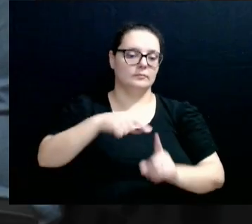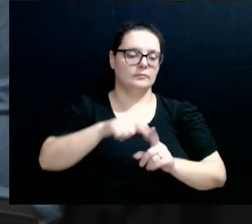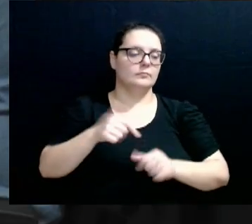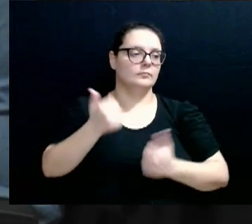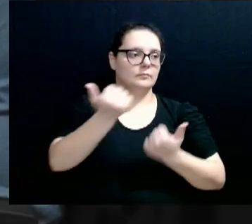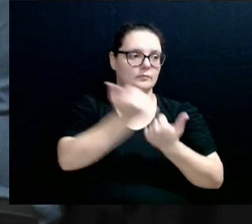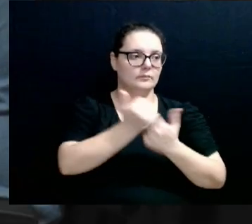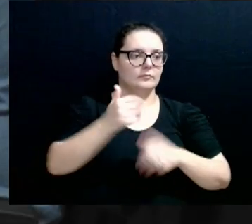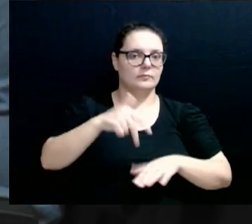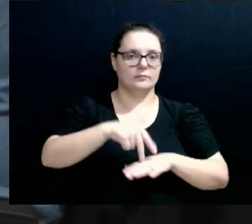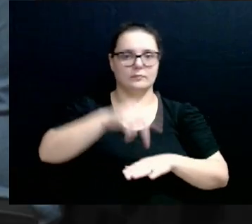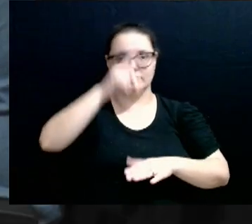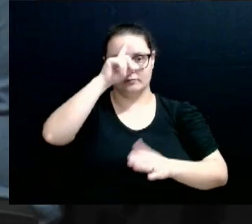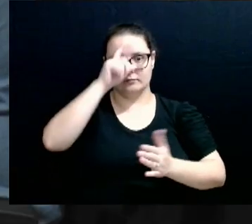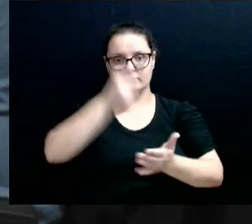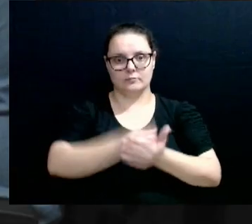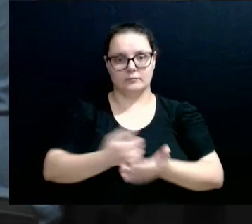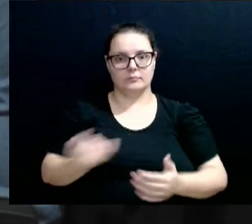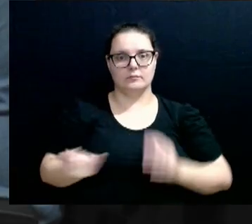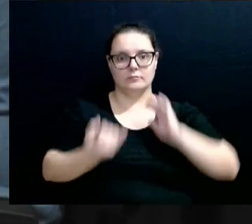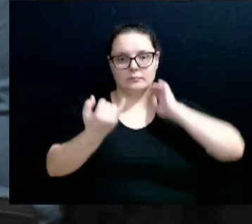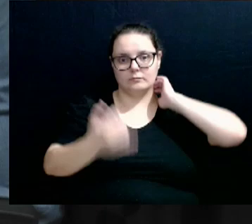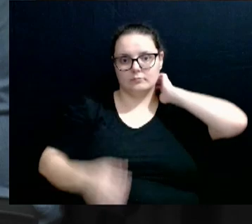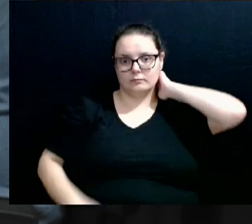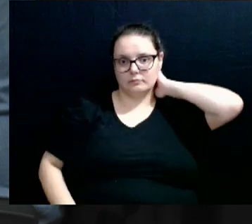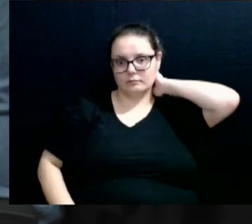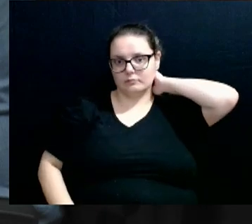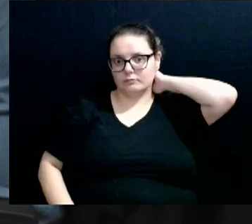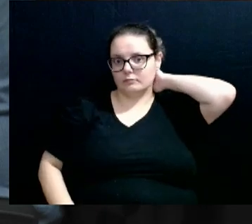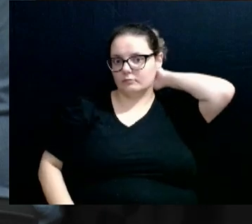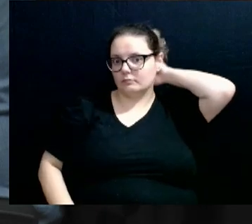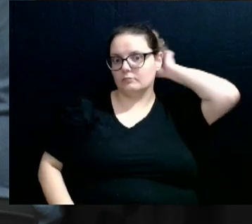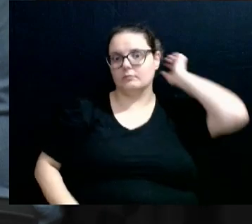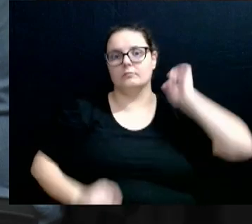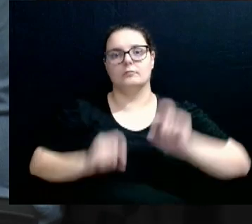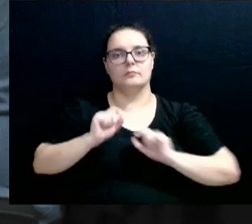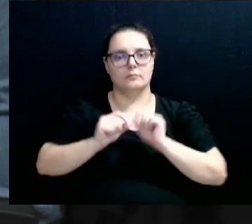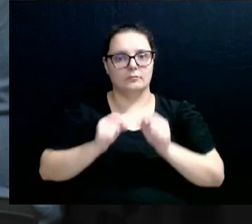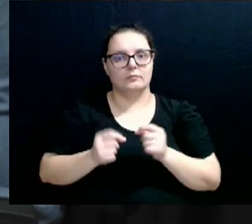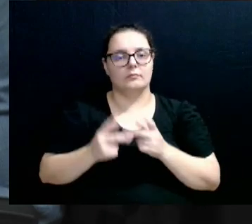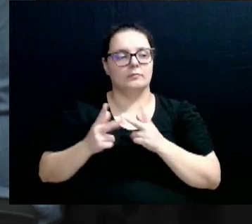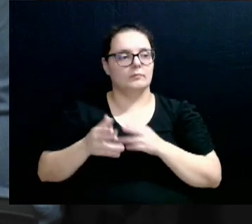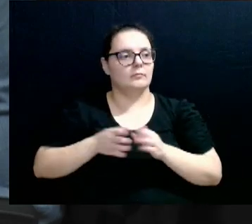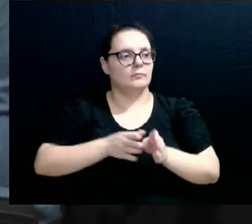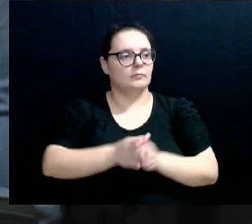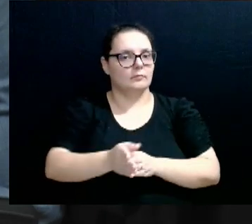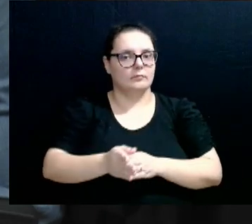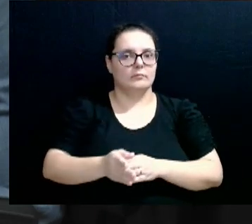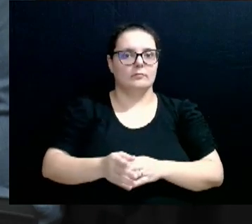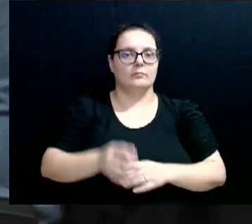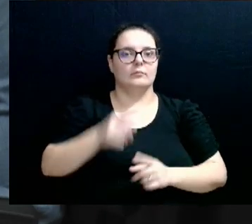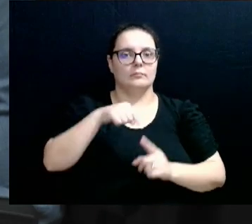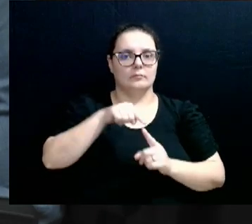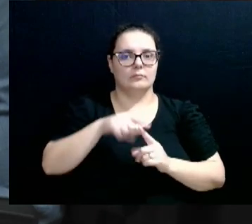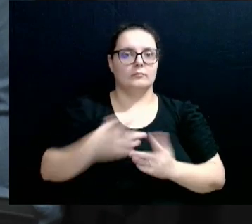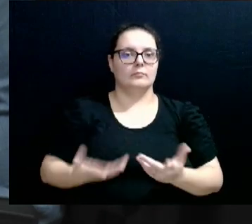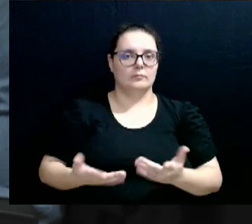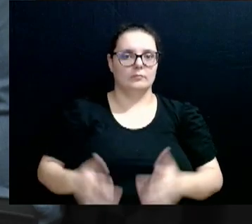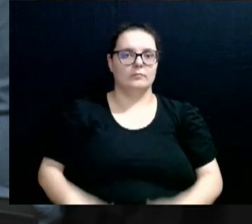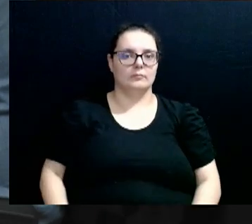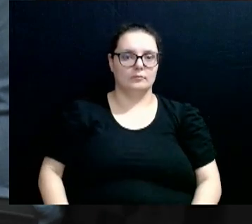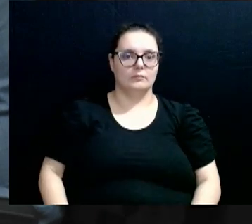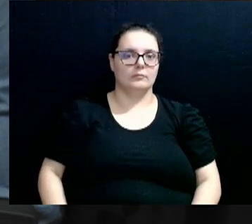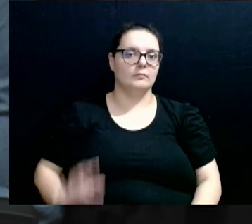postos importantes, né? O que você daria como conselho, de maneira muito objetiva, para que isso aconteça? E